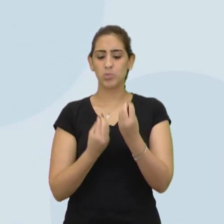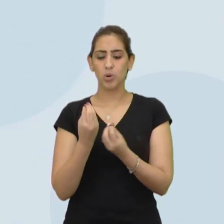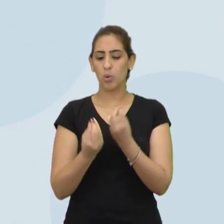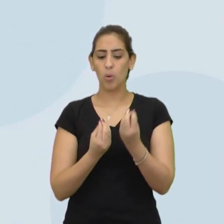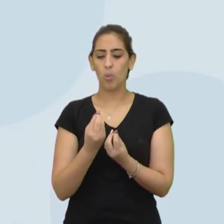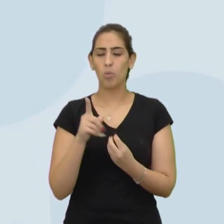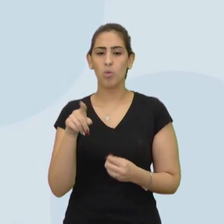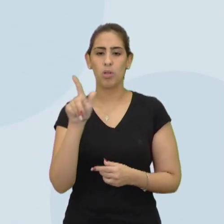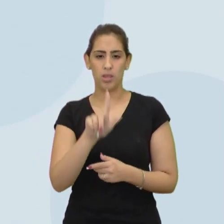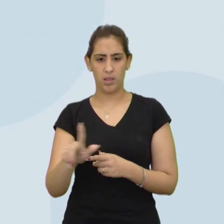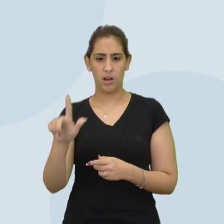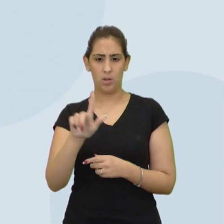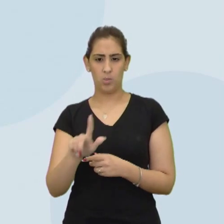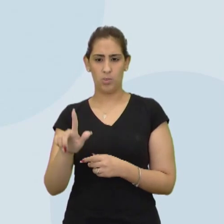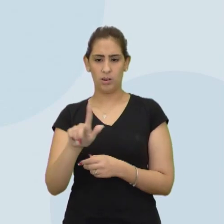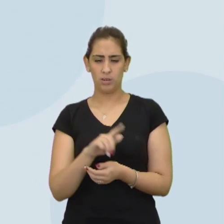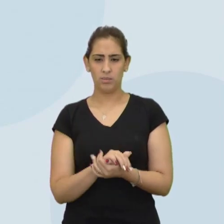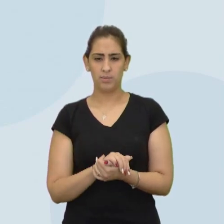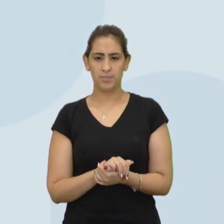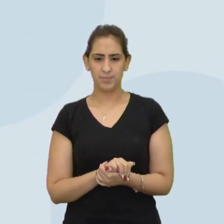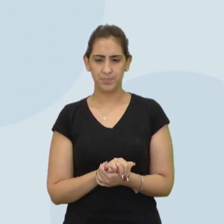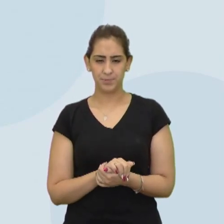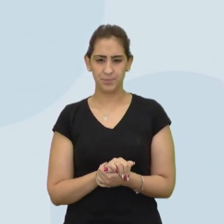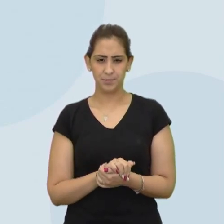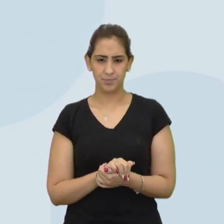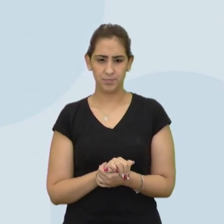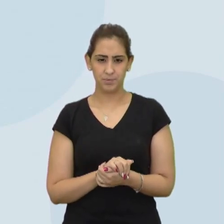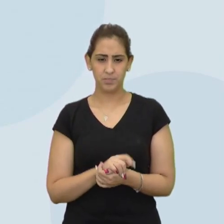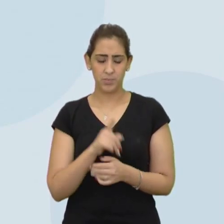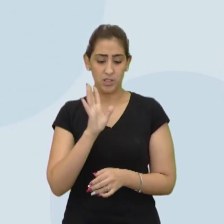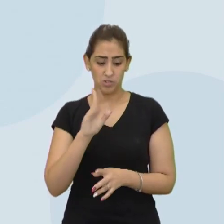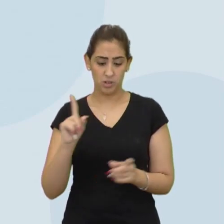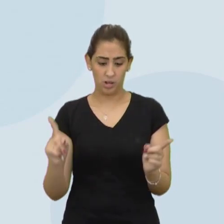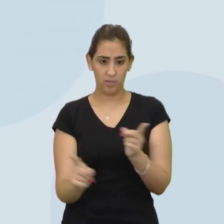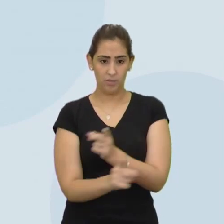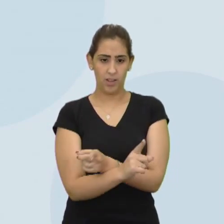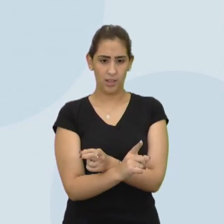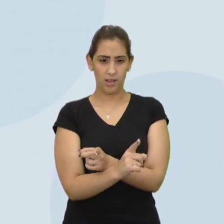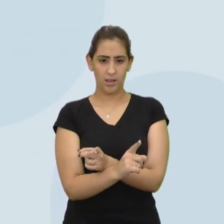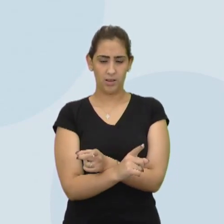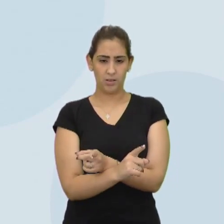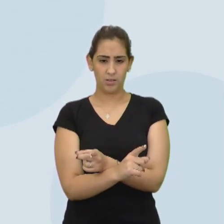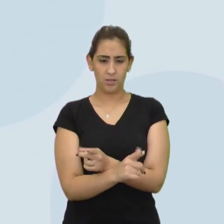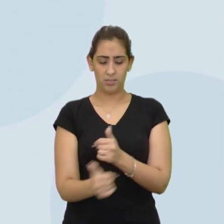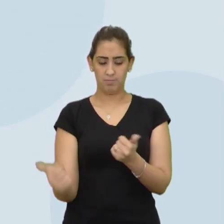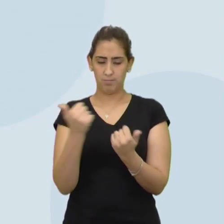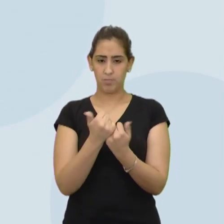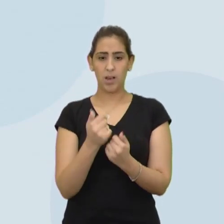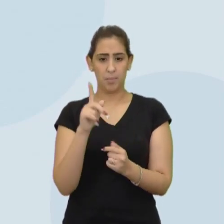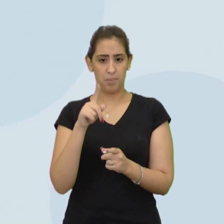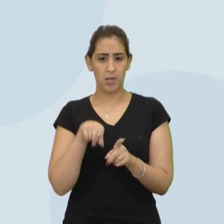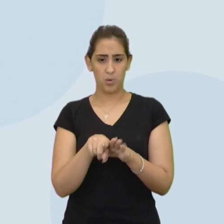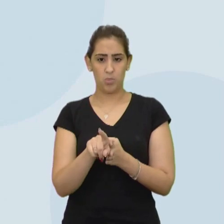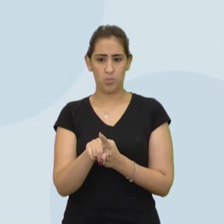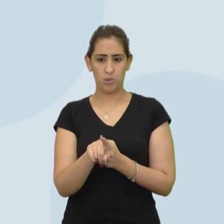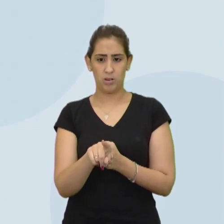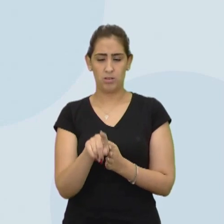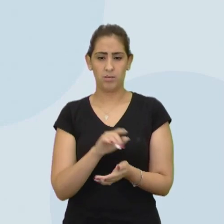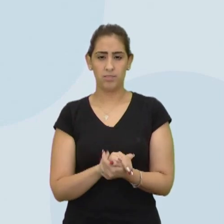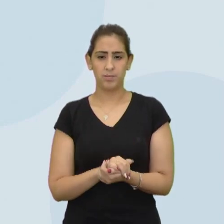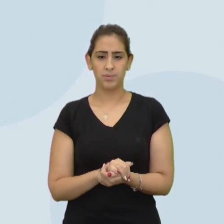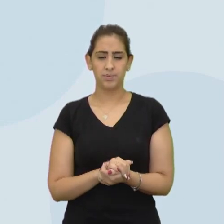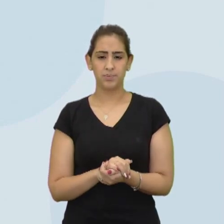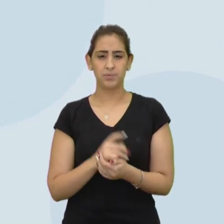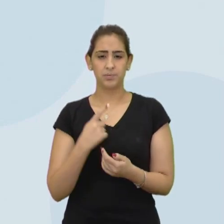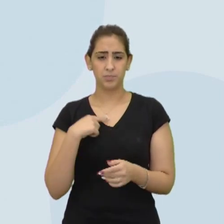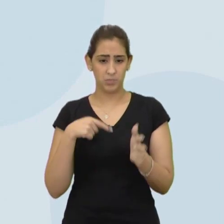literatura. Então, o Culler já está invertendo, né? Está repondo a pergunta. Porque se a gente tinha perguntado para esses